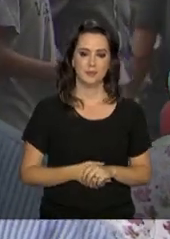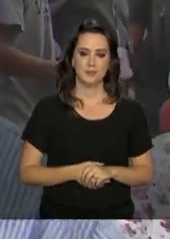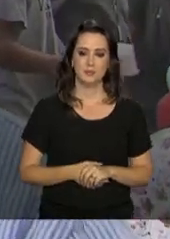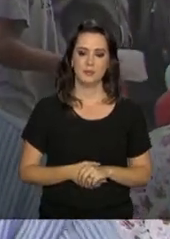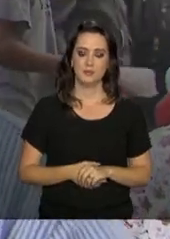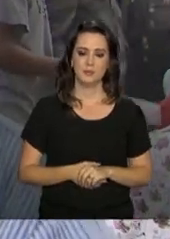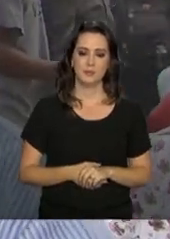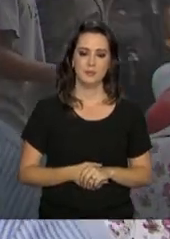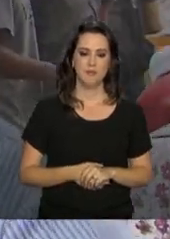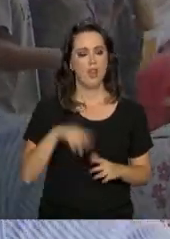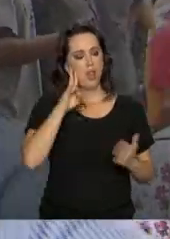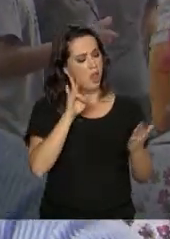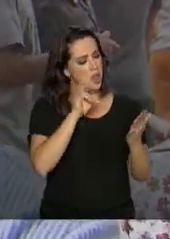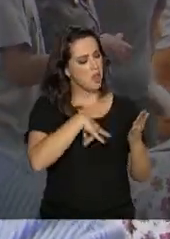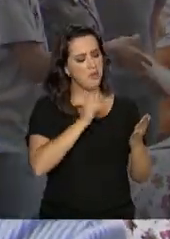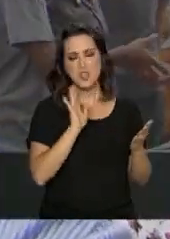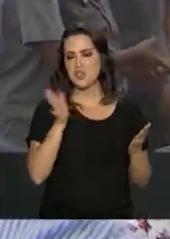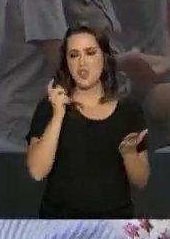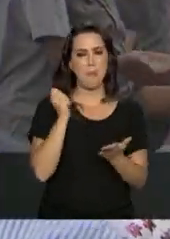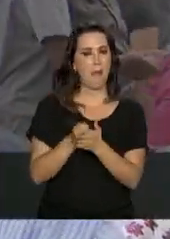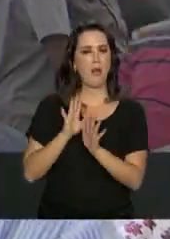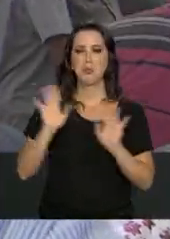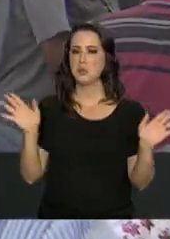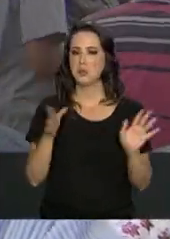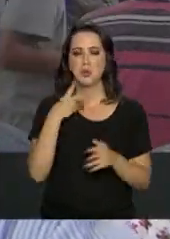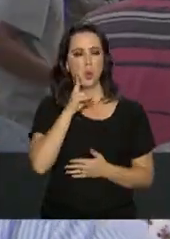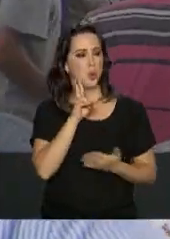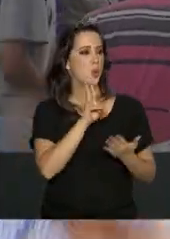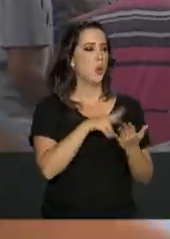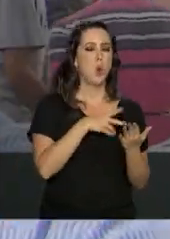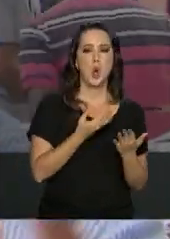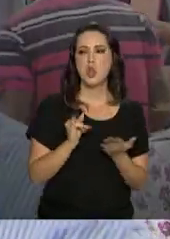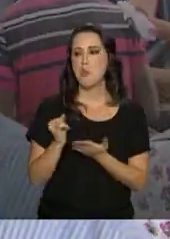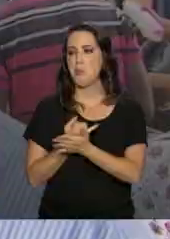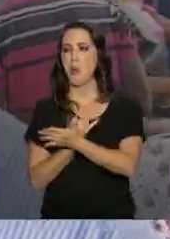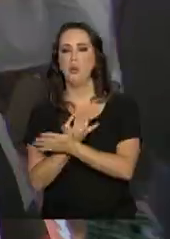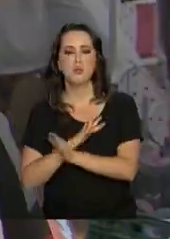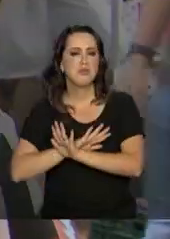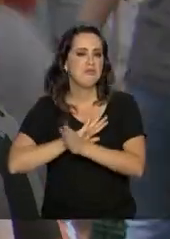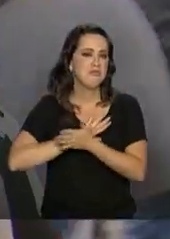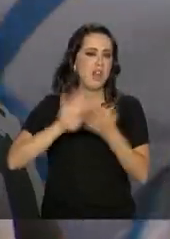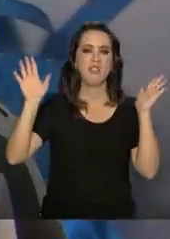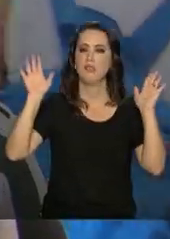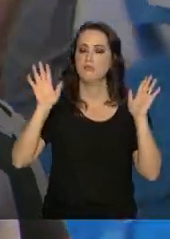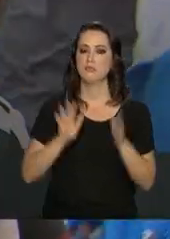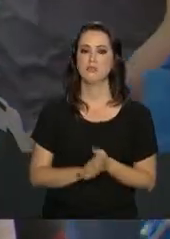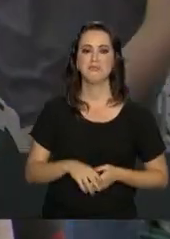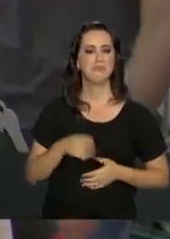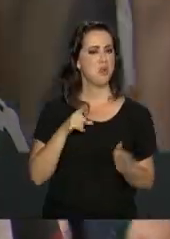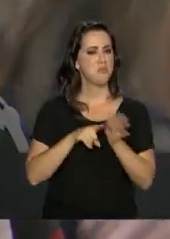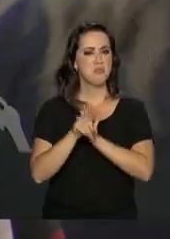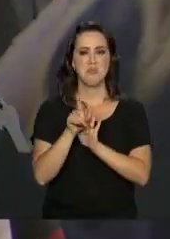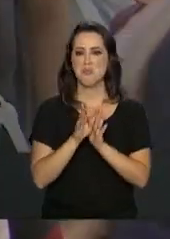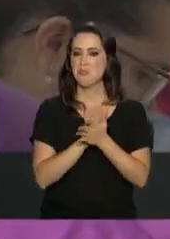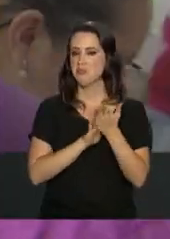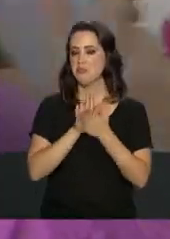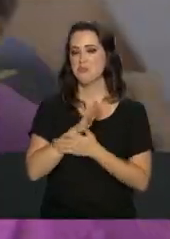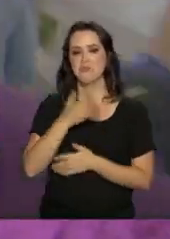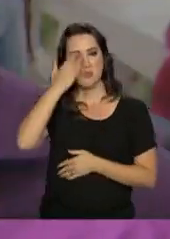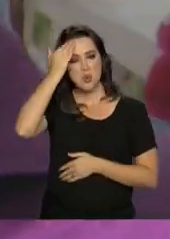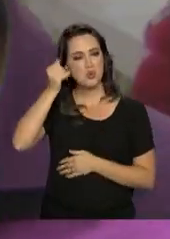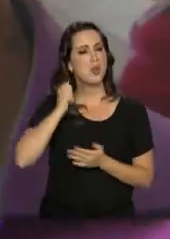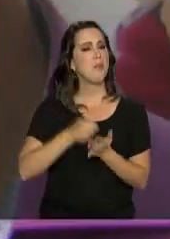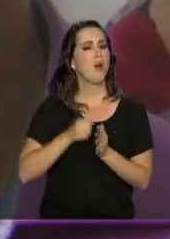vejo consumo lá e já pago pelo óleo invade imposto vale nada eu não questiono o quadro não sou eu que tô pagando